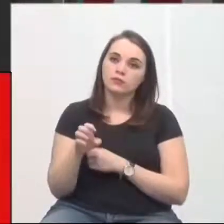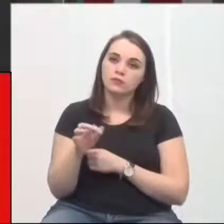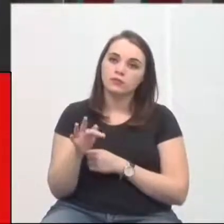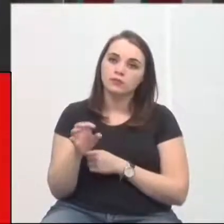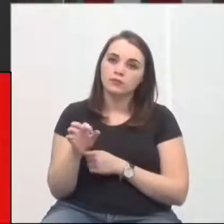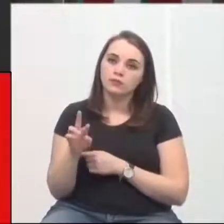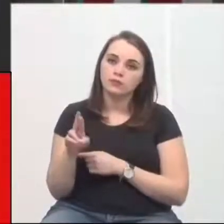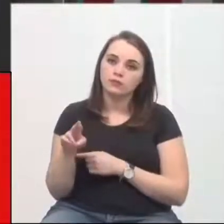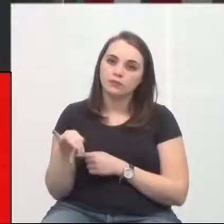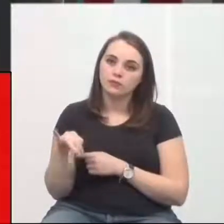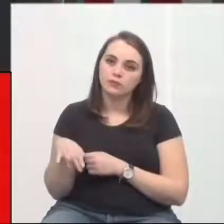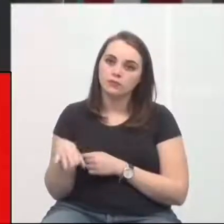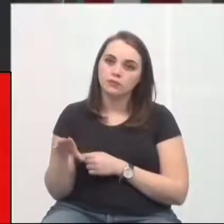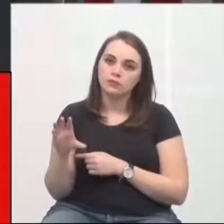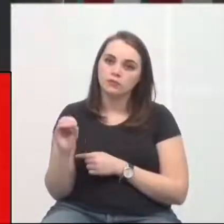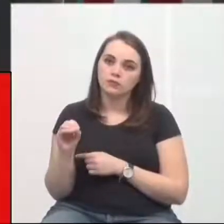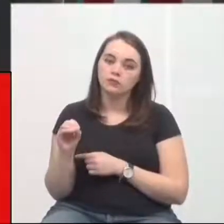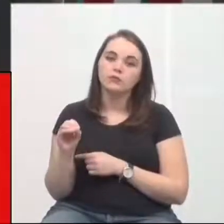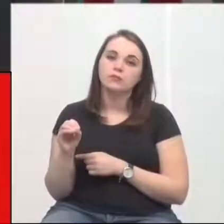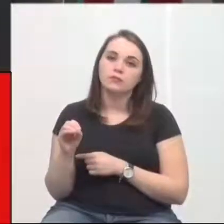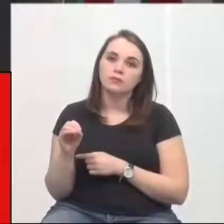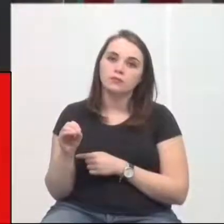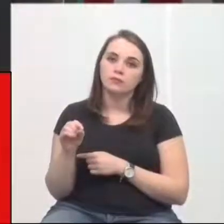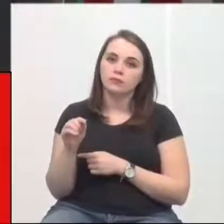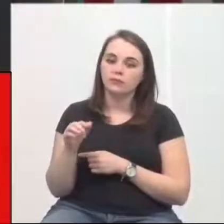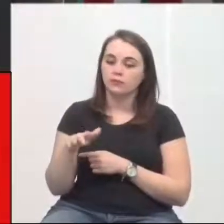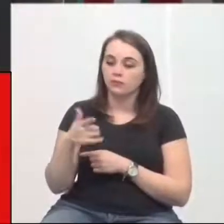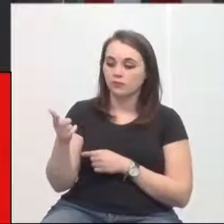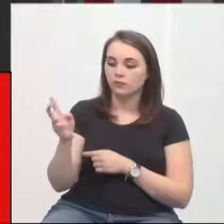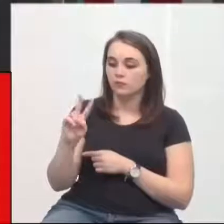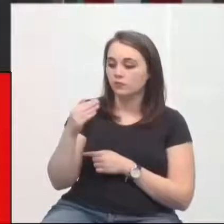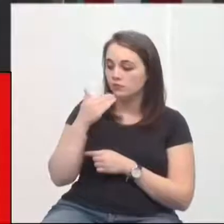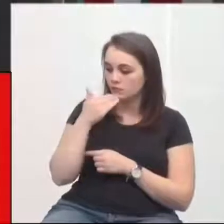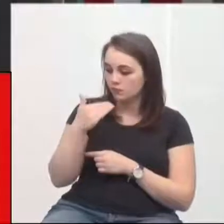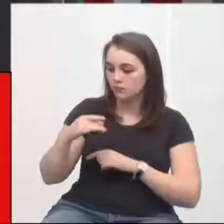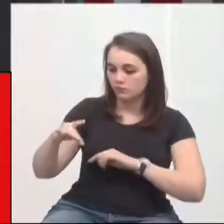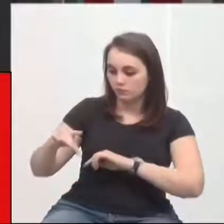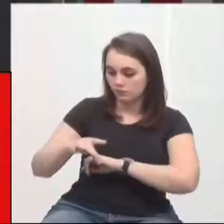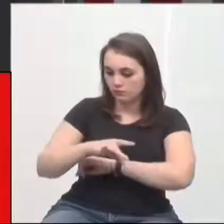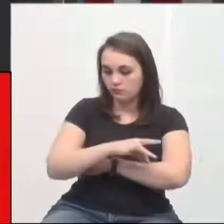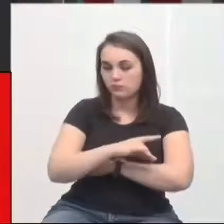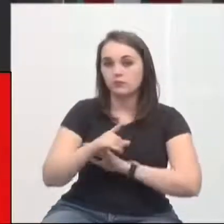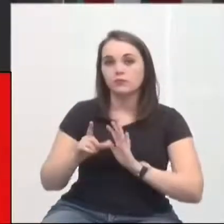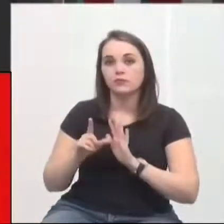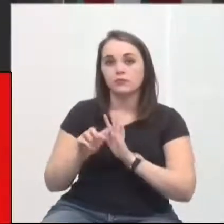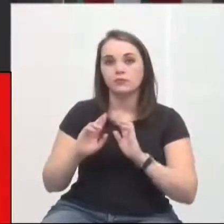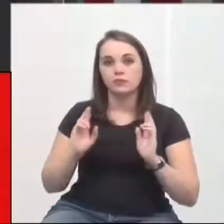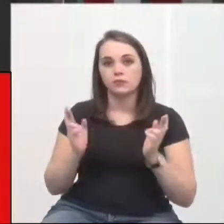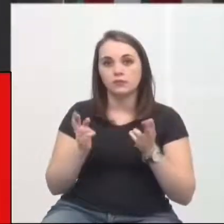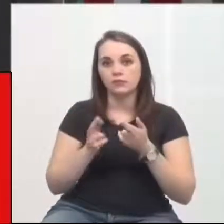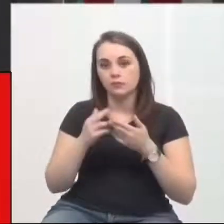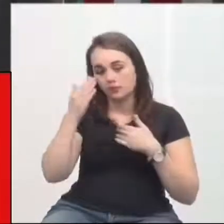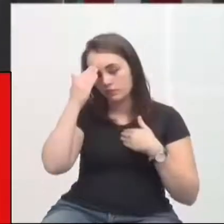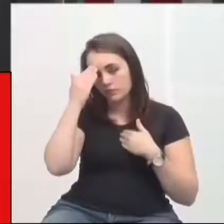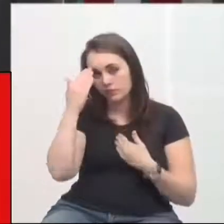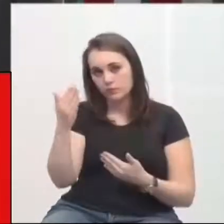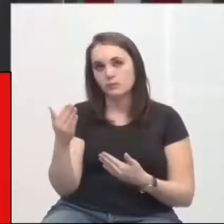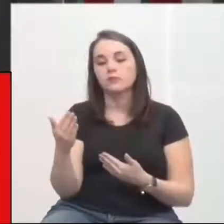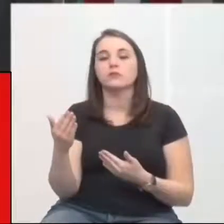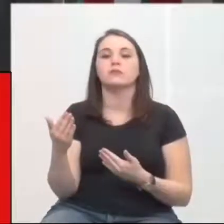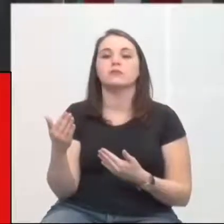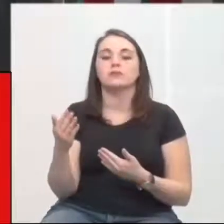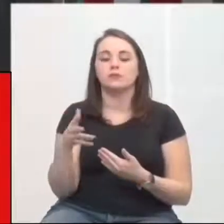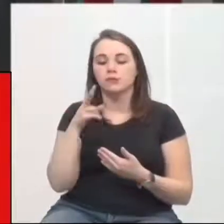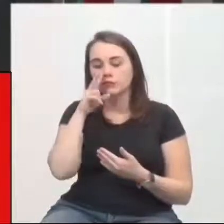o vereador Salésio Lima pediu a pavimentação dessa rua, sabia, secretário? E depois da sessão eu agradeci, foi mais uma força,